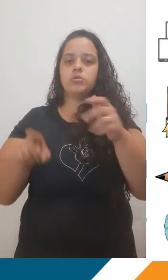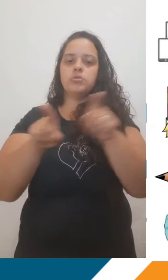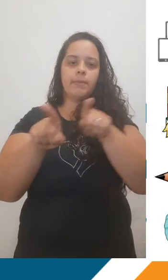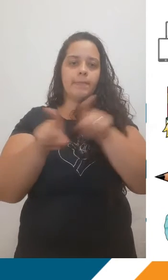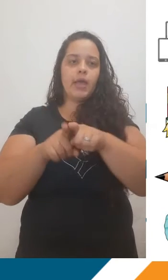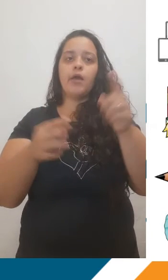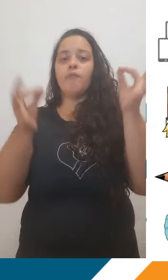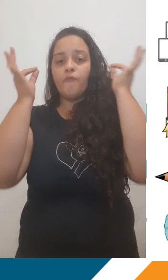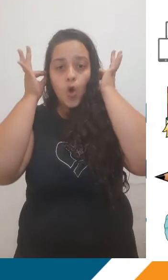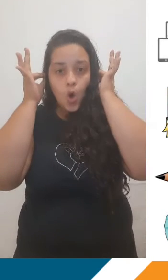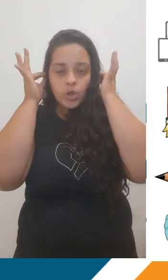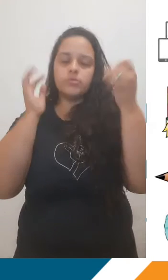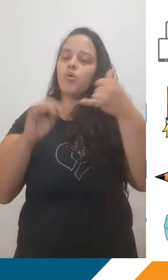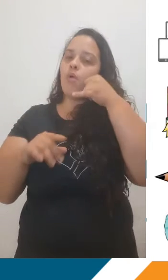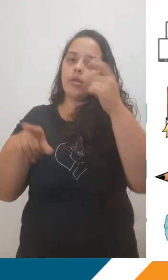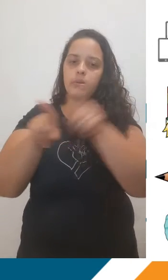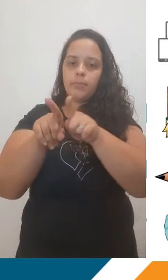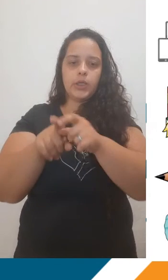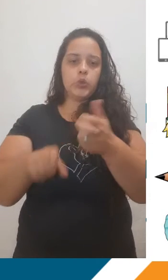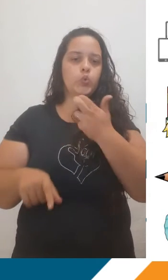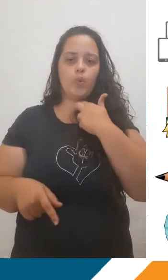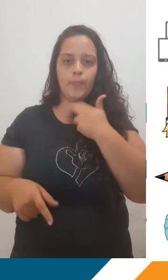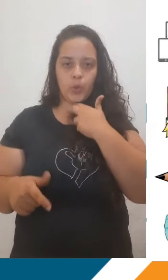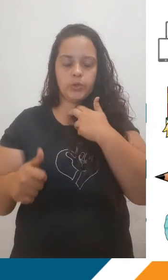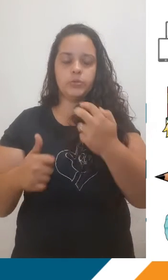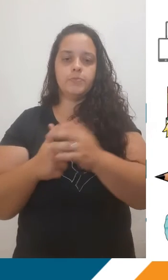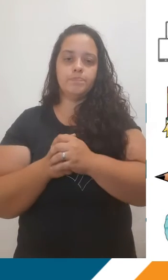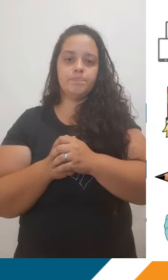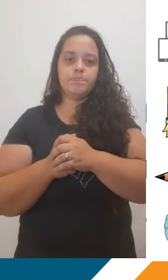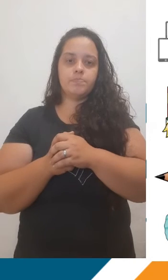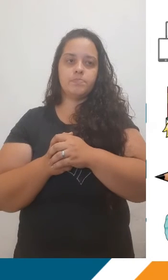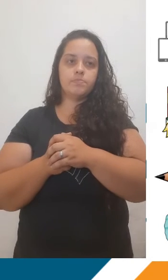fone de ouvido ou celular. Já vimos que aparelhos eletrônicos não são permitidos.